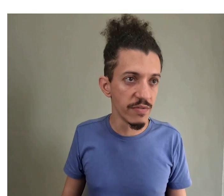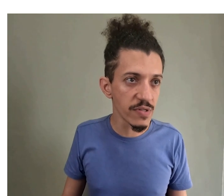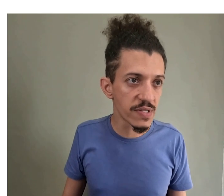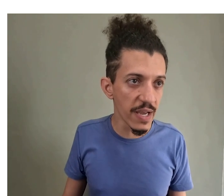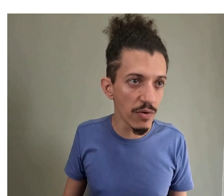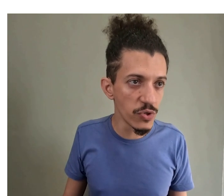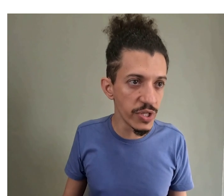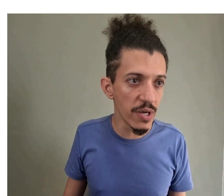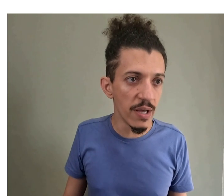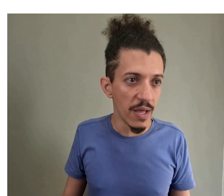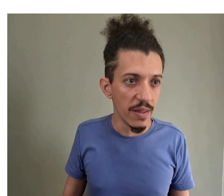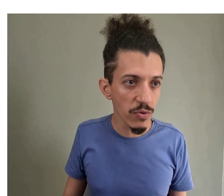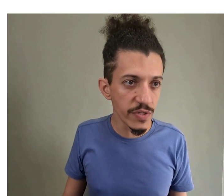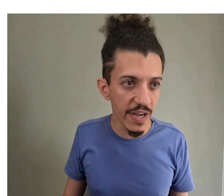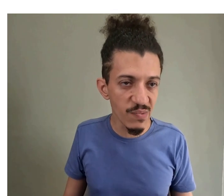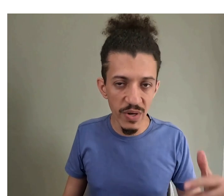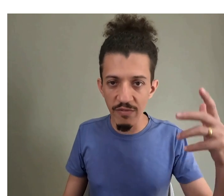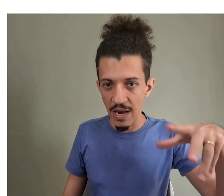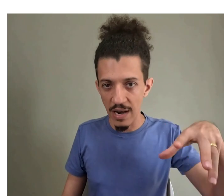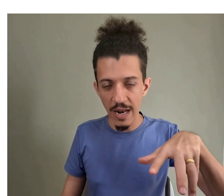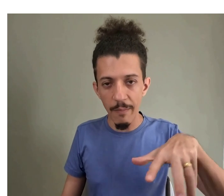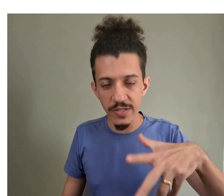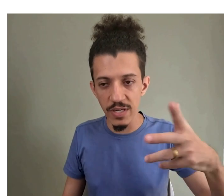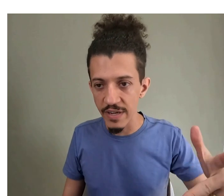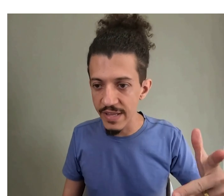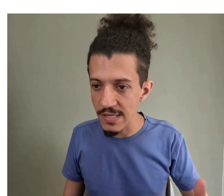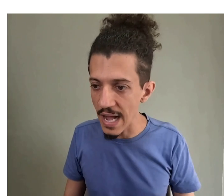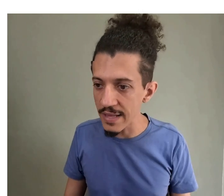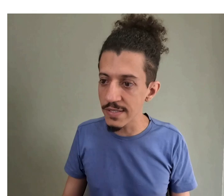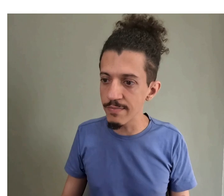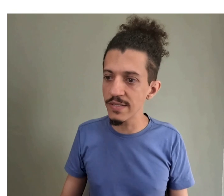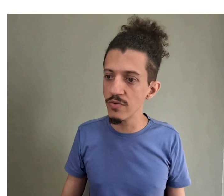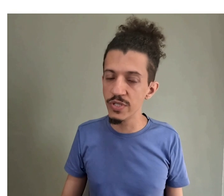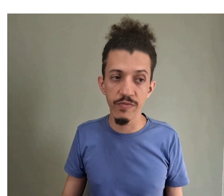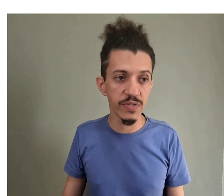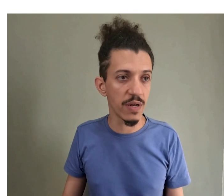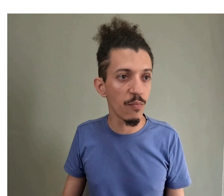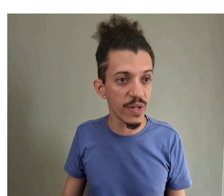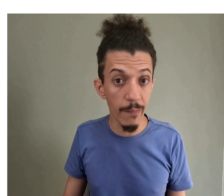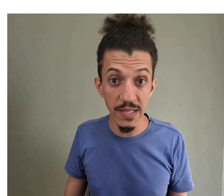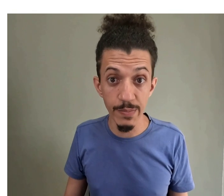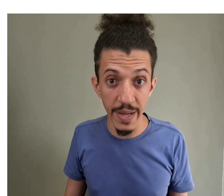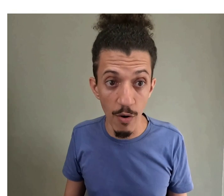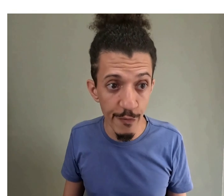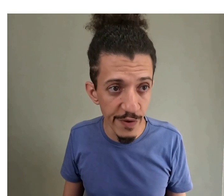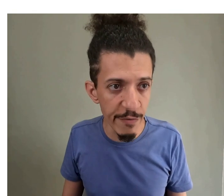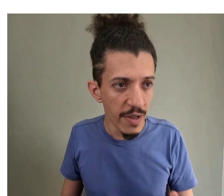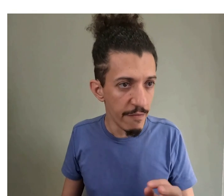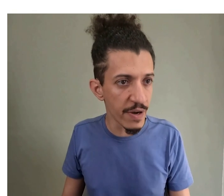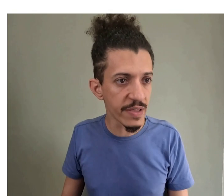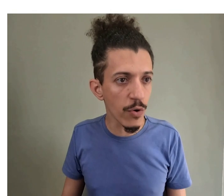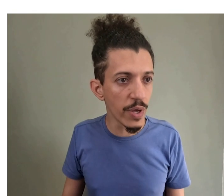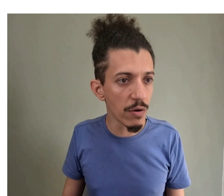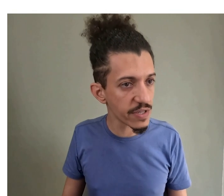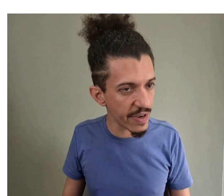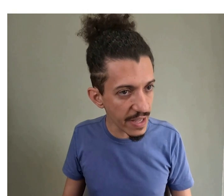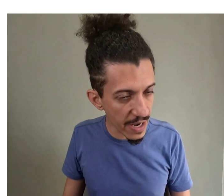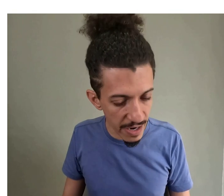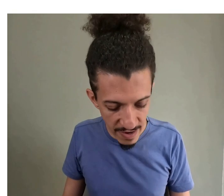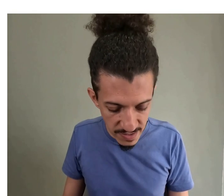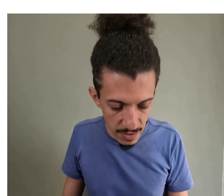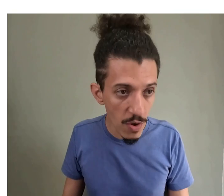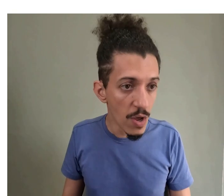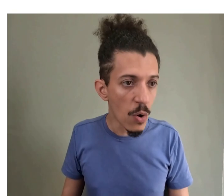se você no dia não tiver disponível, lá na página vai ter as datas, mas se no dia você não puder participar ao vivo, fica tranquilo que você vai